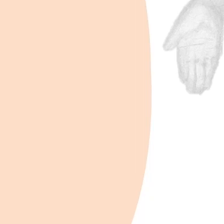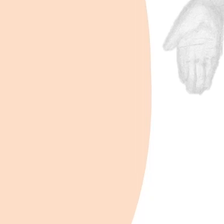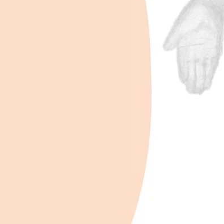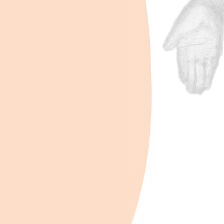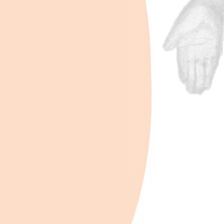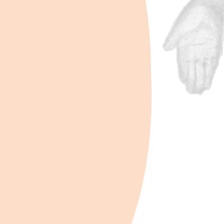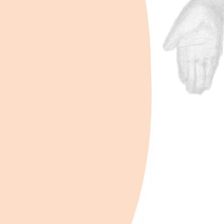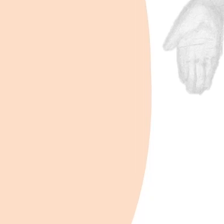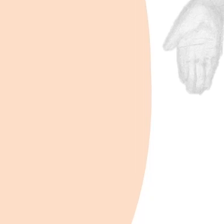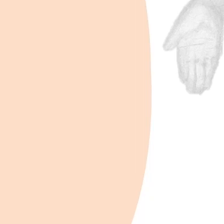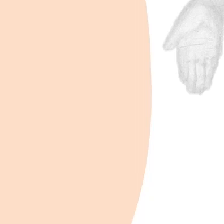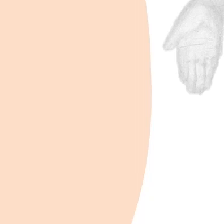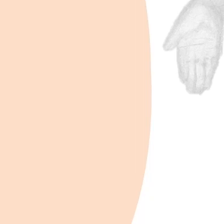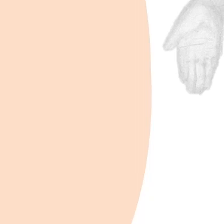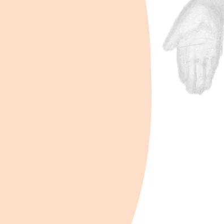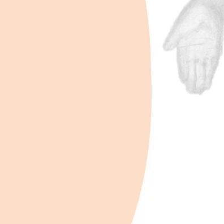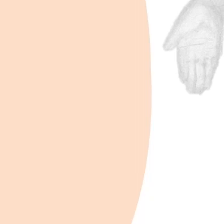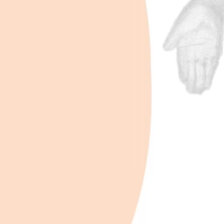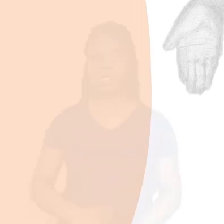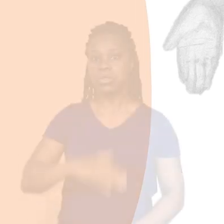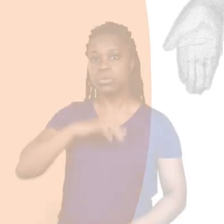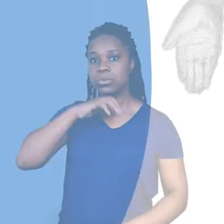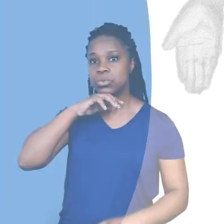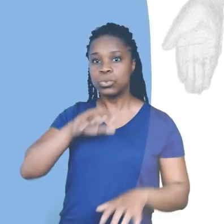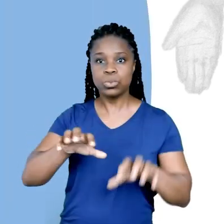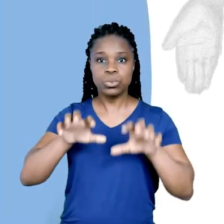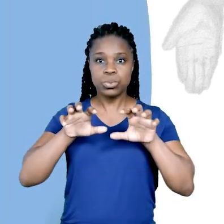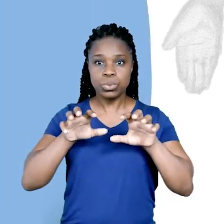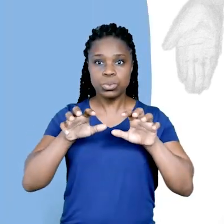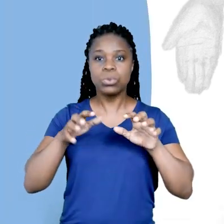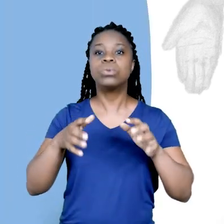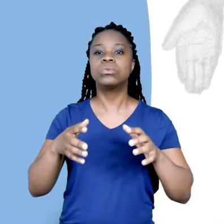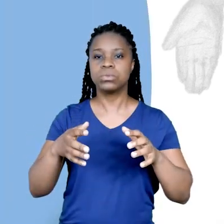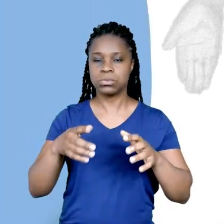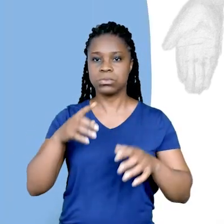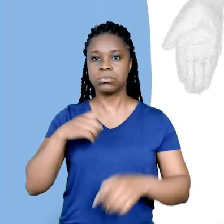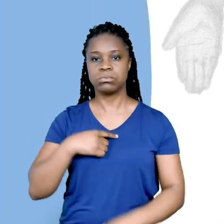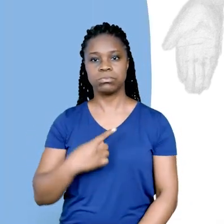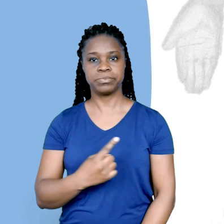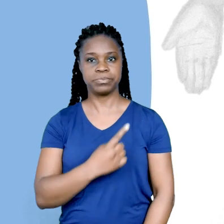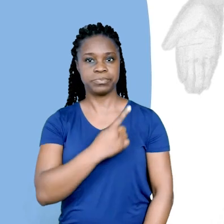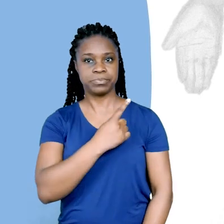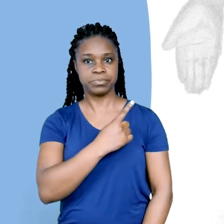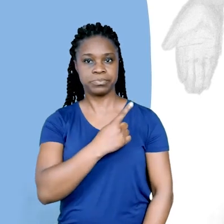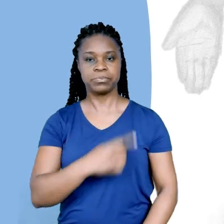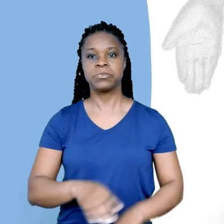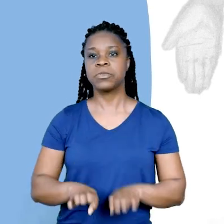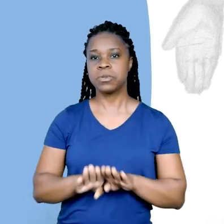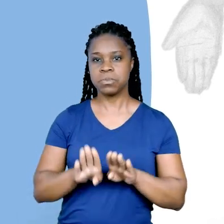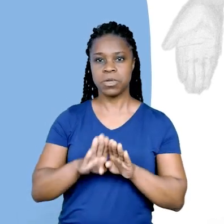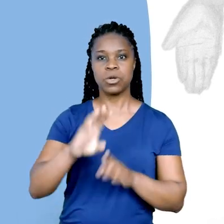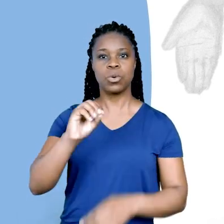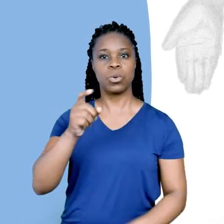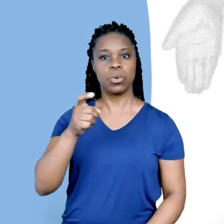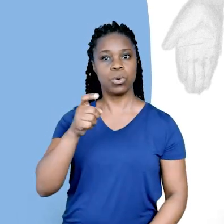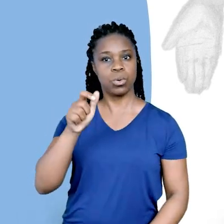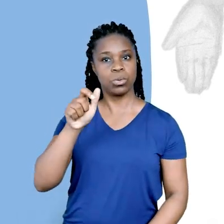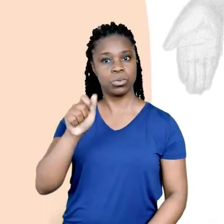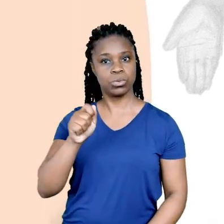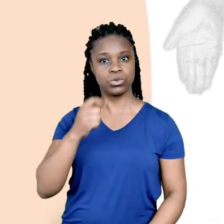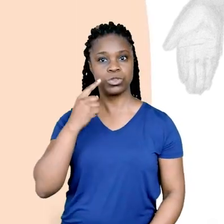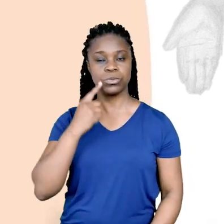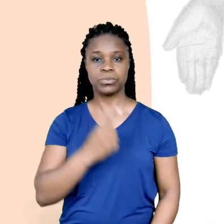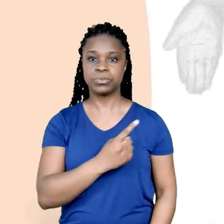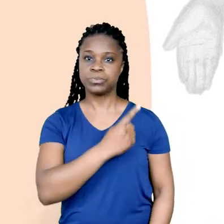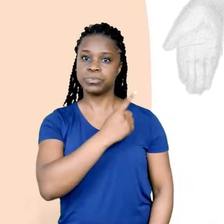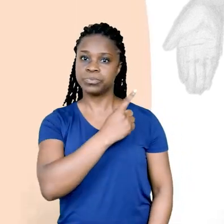e 4 acima do cotovelo, na parte externa e superior dos glúteos, na face anterolateral da